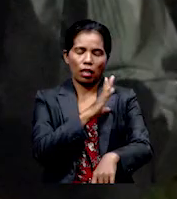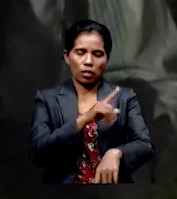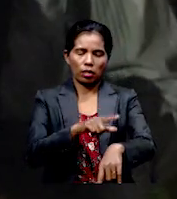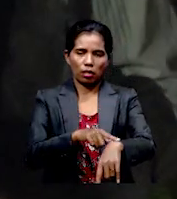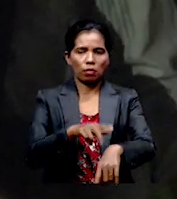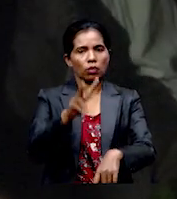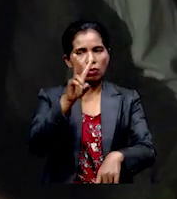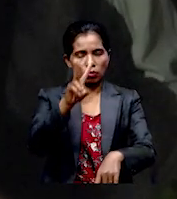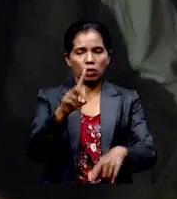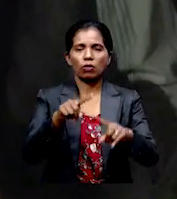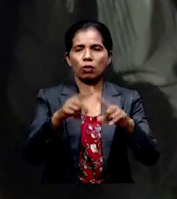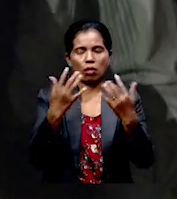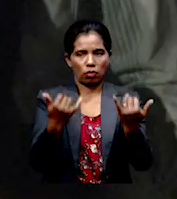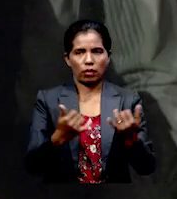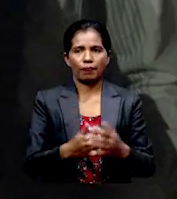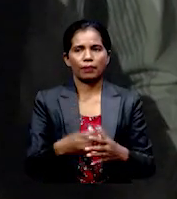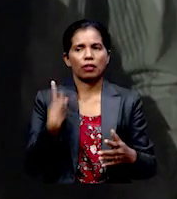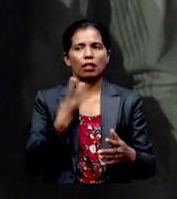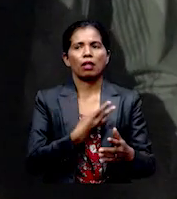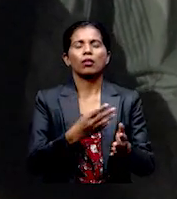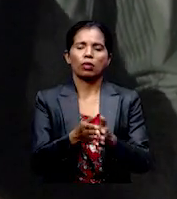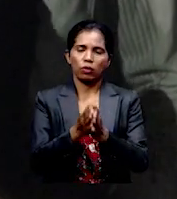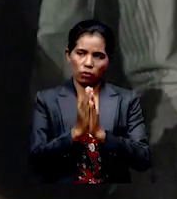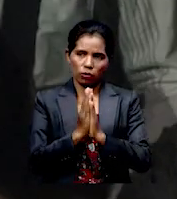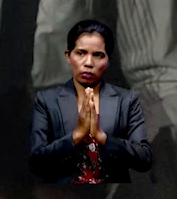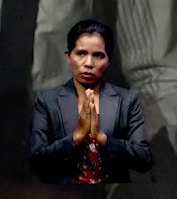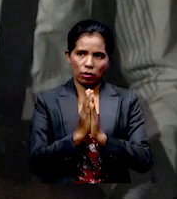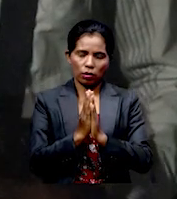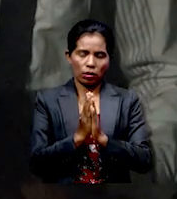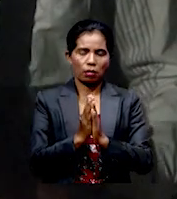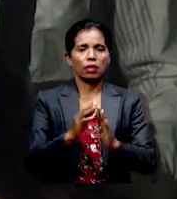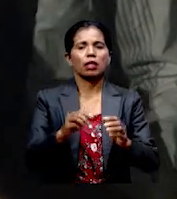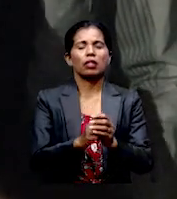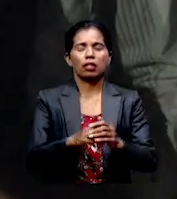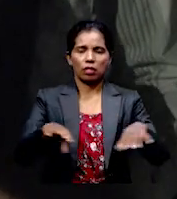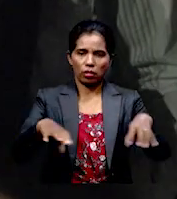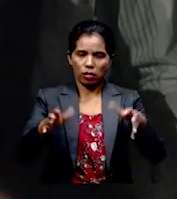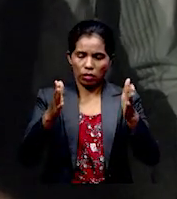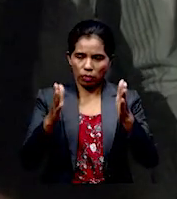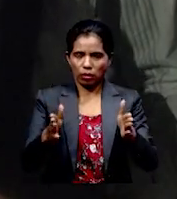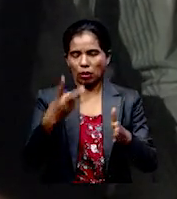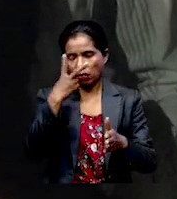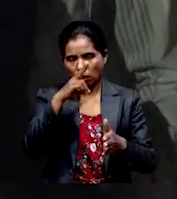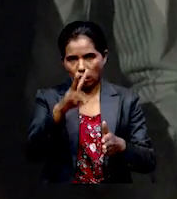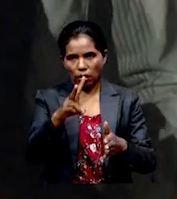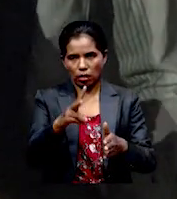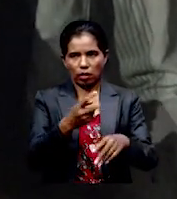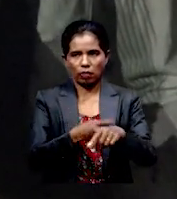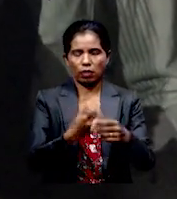agora nebe ami husu ba parte kompetente hodi hare situ sauni